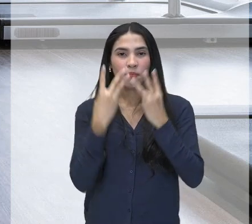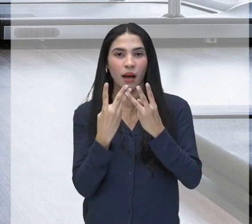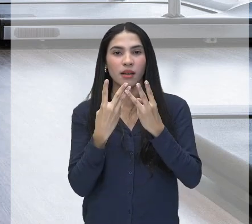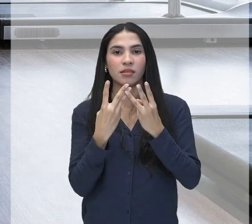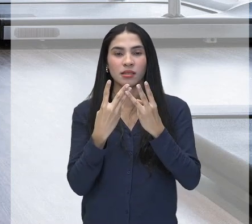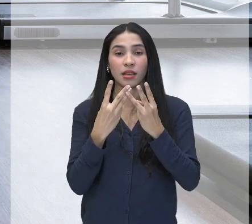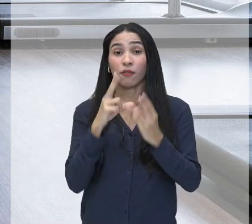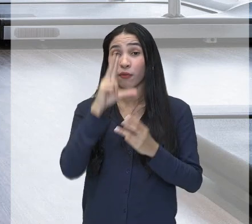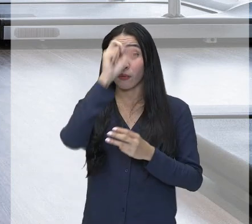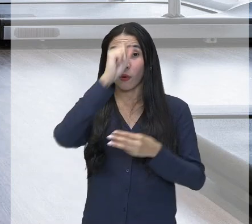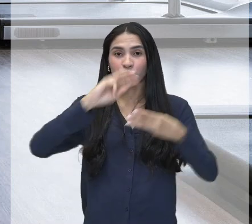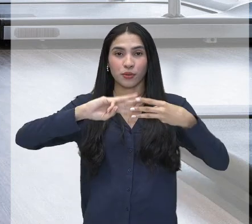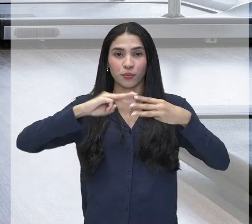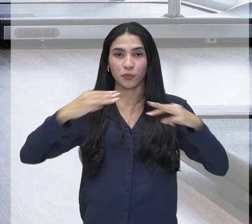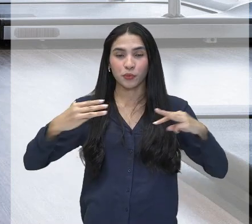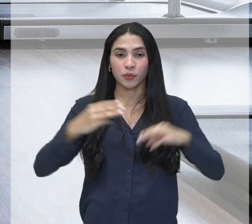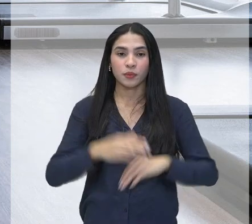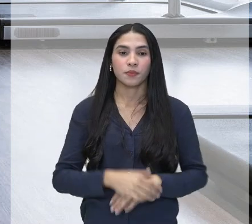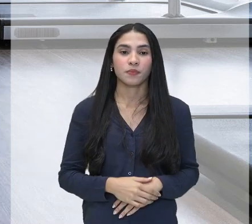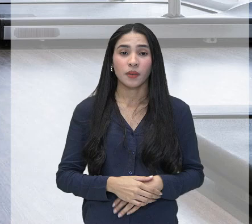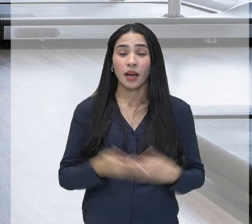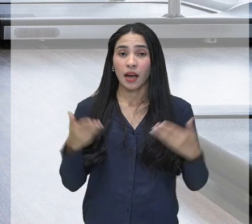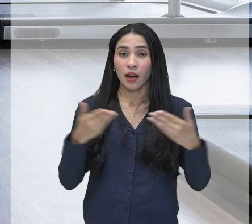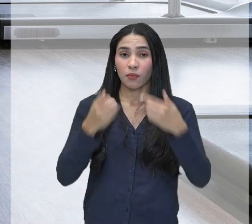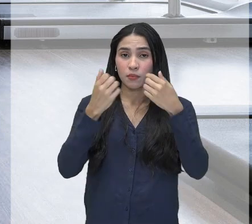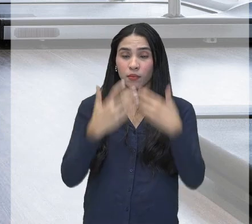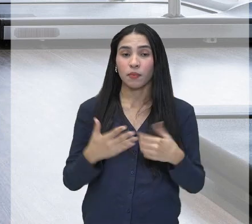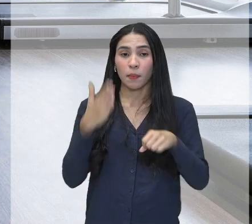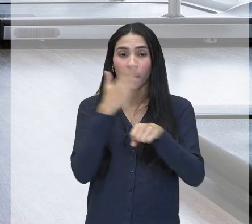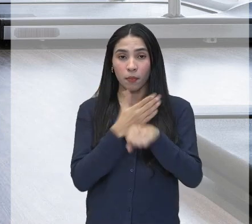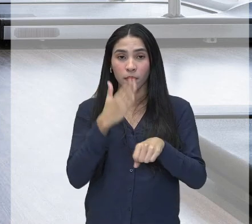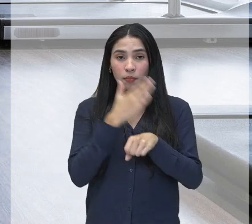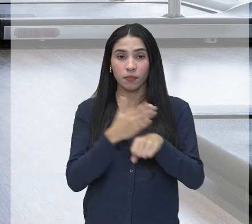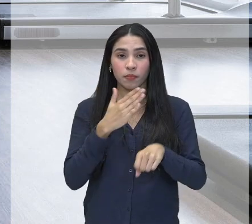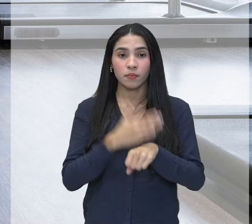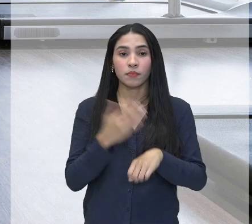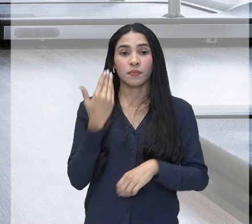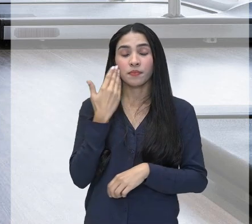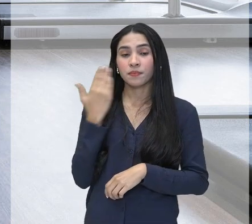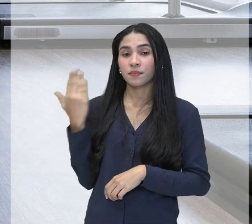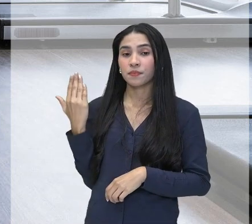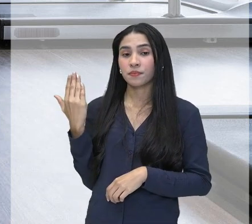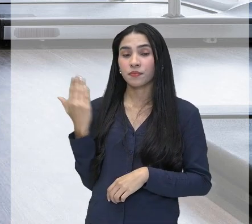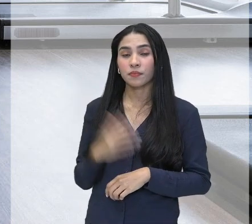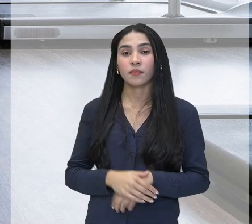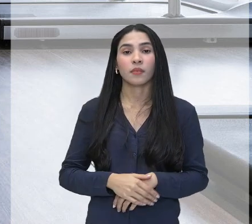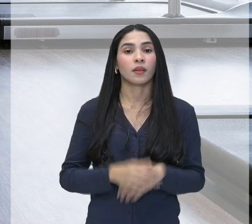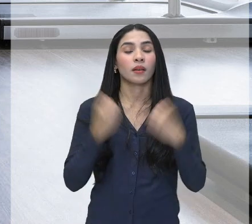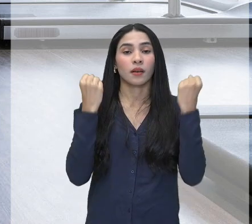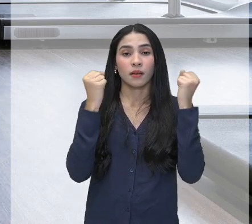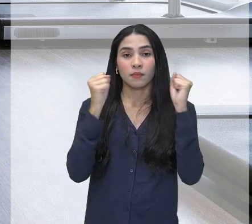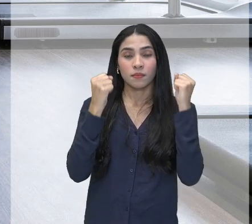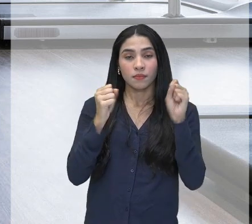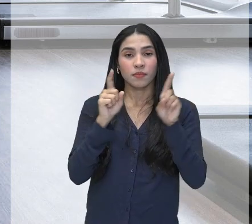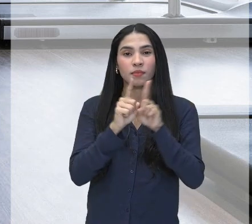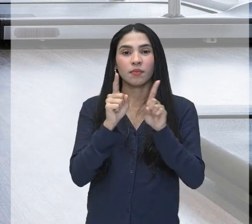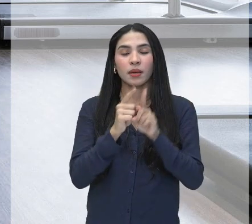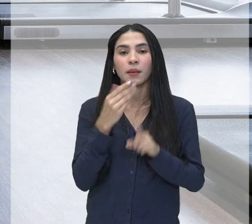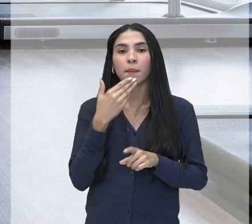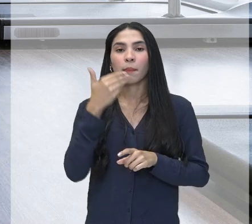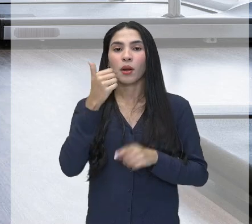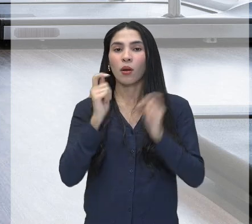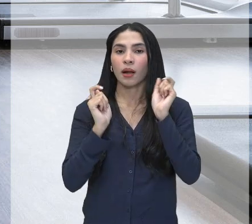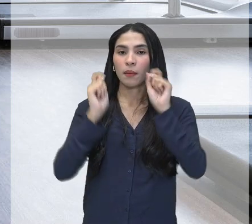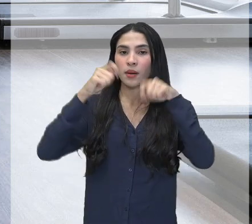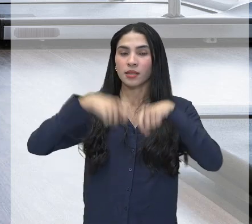mais significativo. Agora, falando sobre treino de força para resistência, esse treino ele é focado em melhorar a capacidade